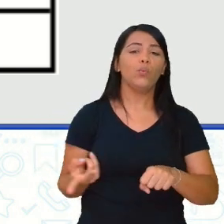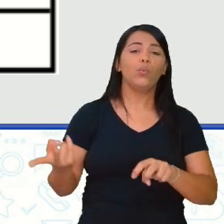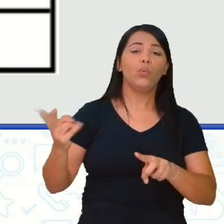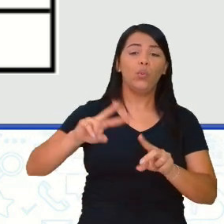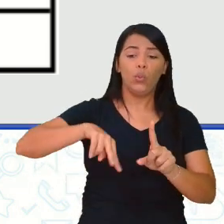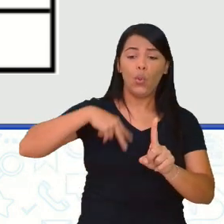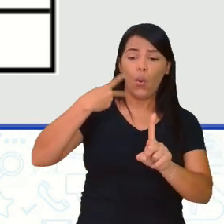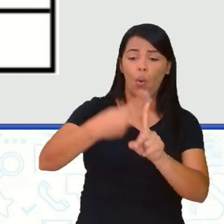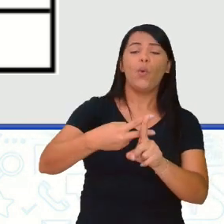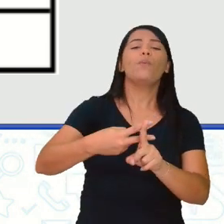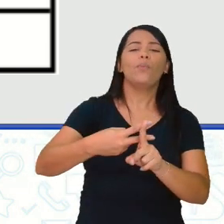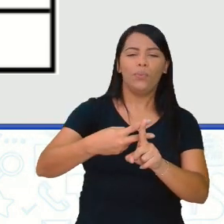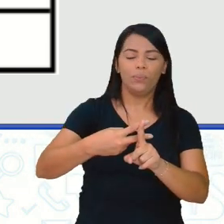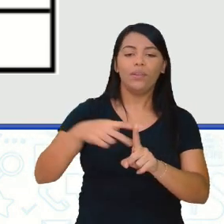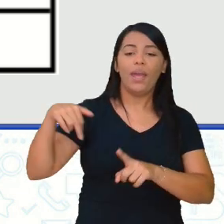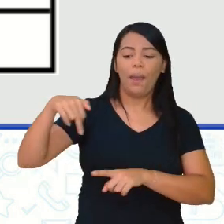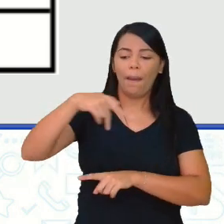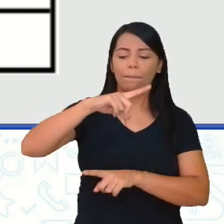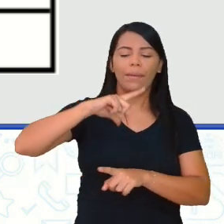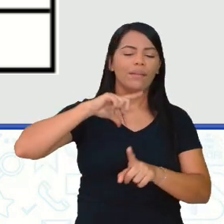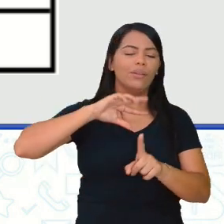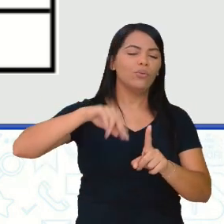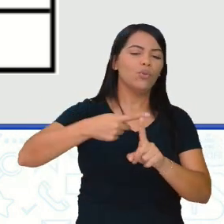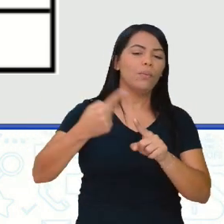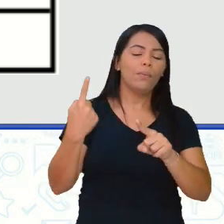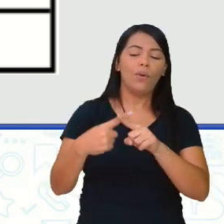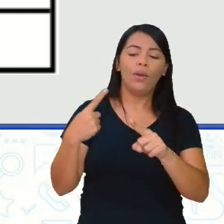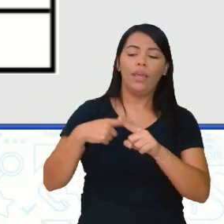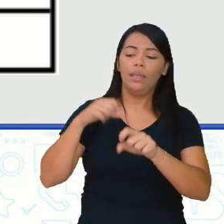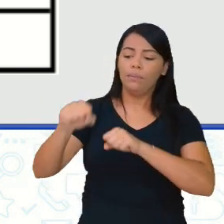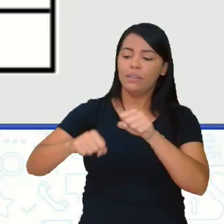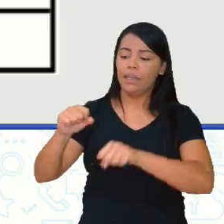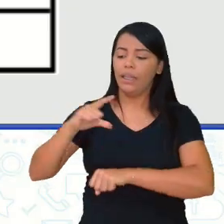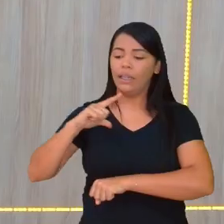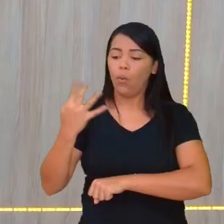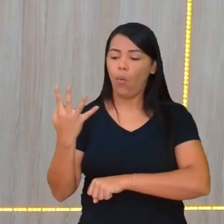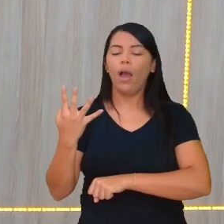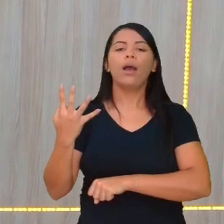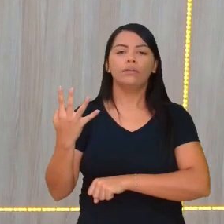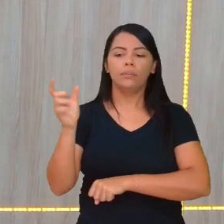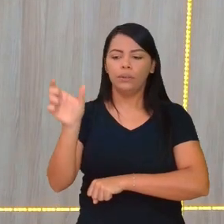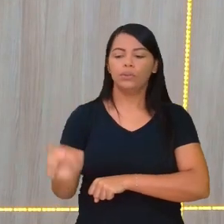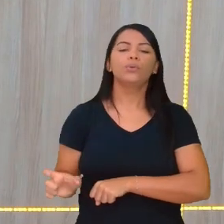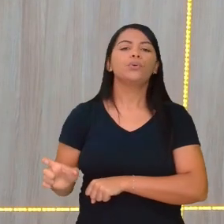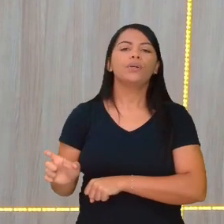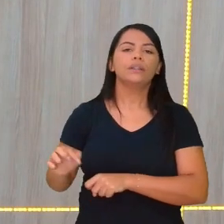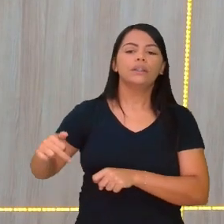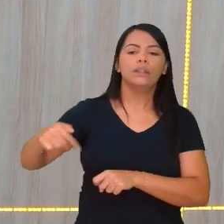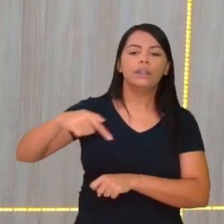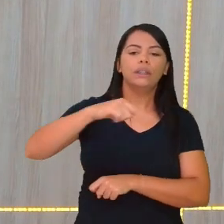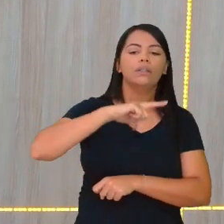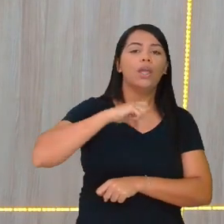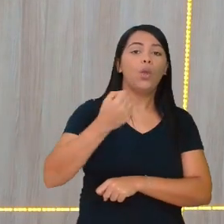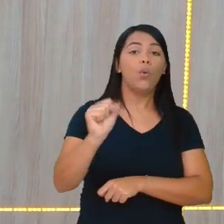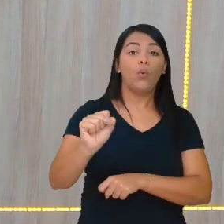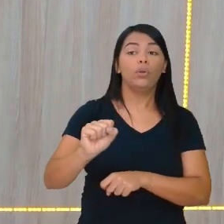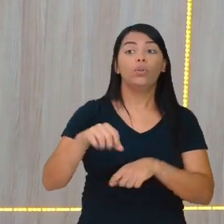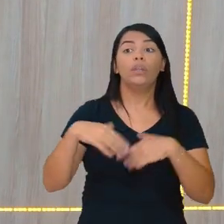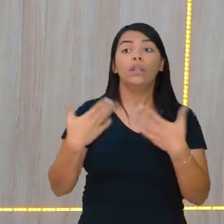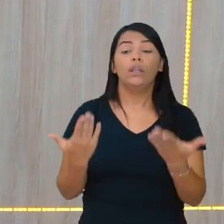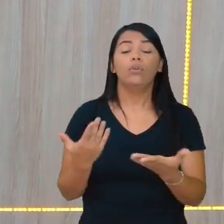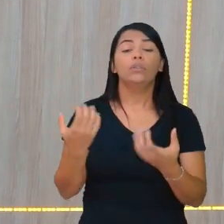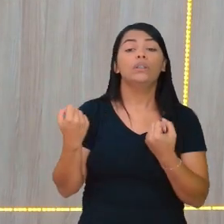porque a bicicleta tem 4, a pé eu tenho 8. E de ônibus? De ônibus também eu tenho mais,